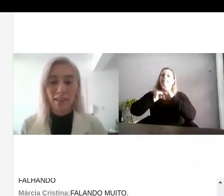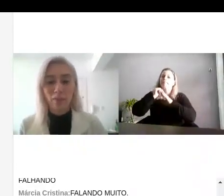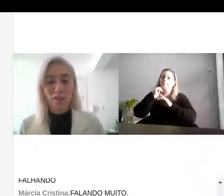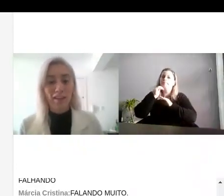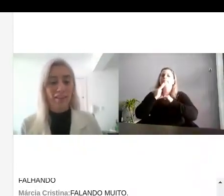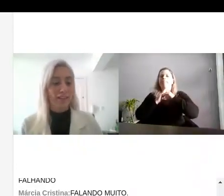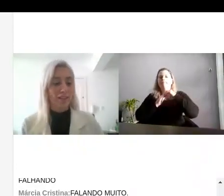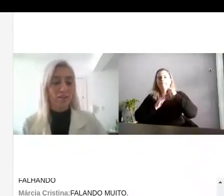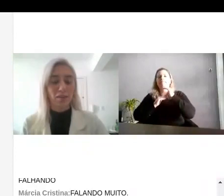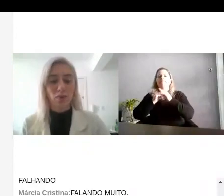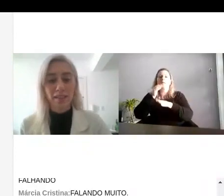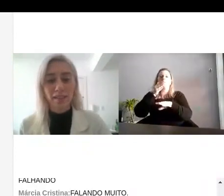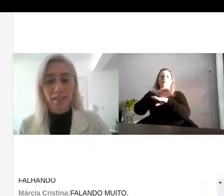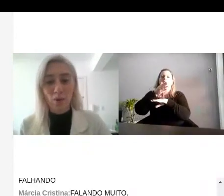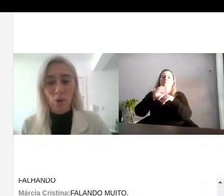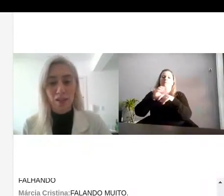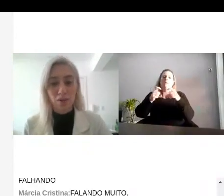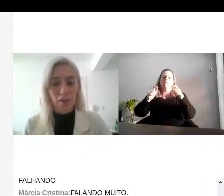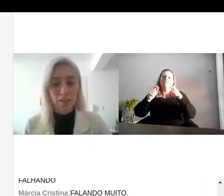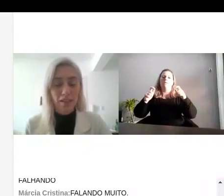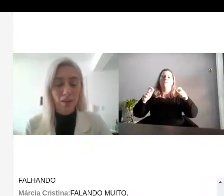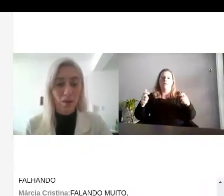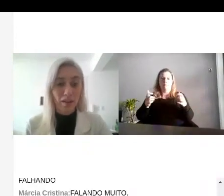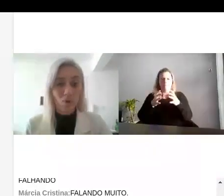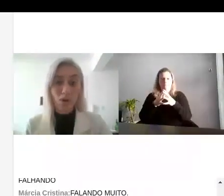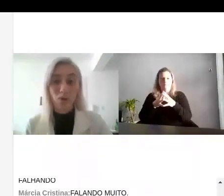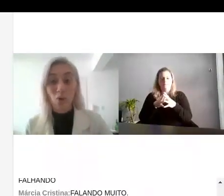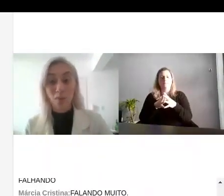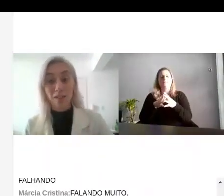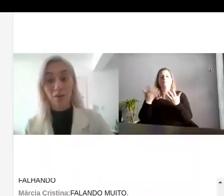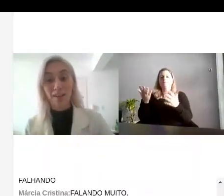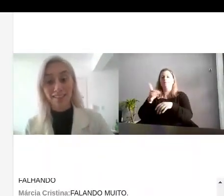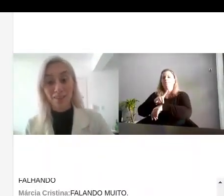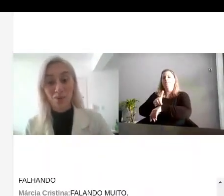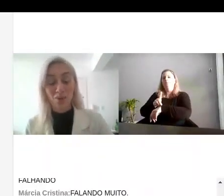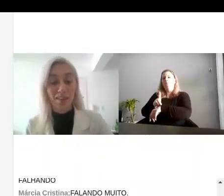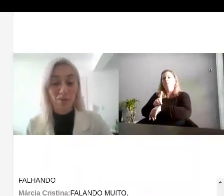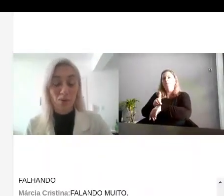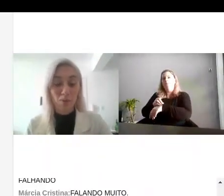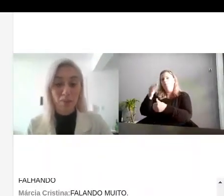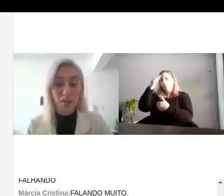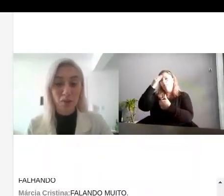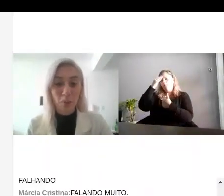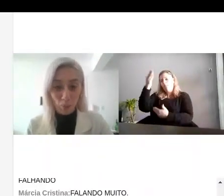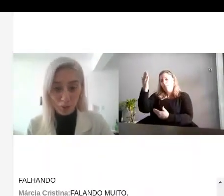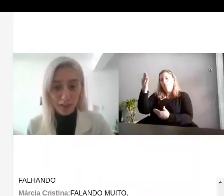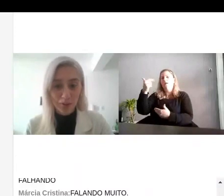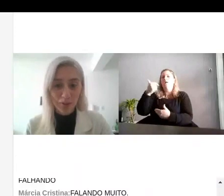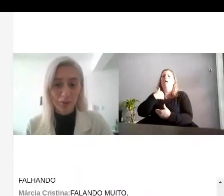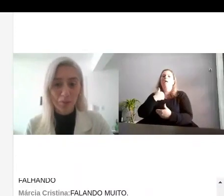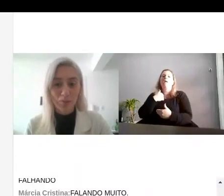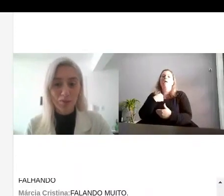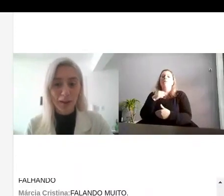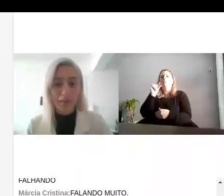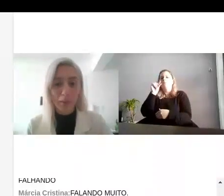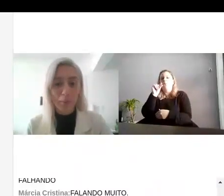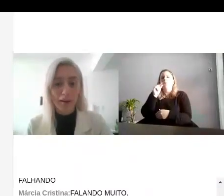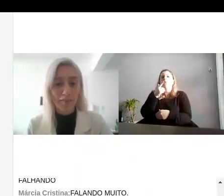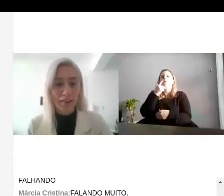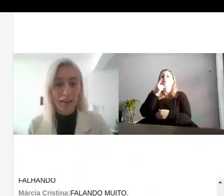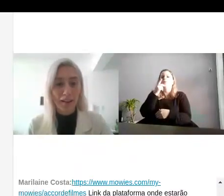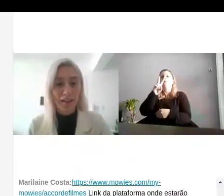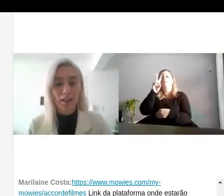Felipe, te agradeço as suas colocações e agora, enquanto comissão organizadora, eu vou pedir um pouquinho do teu tempo de fala, então,